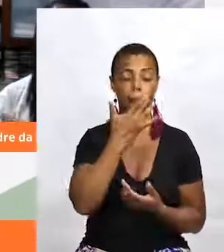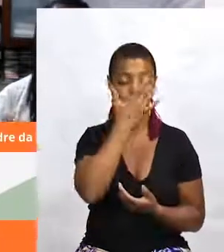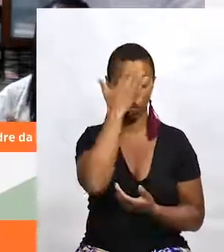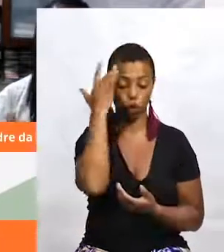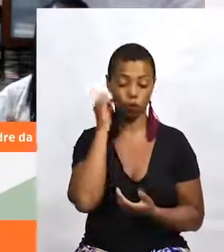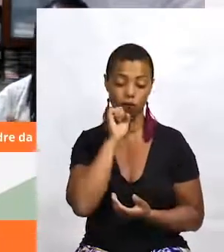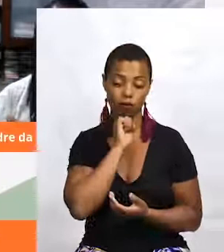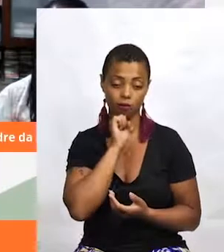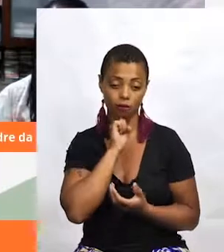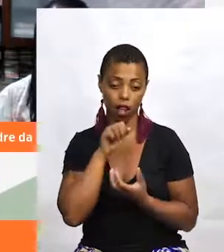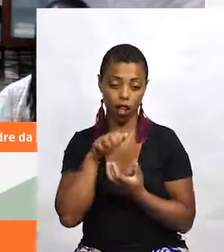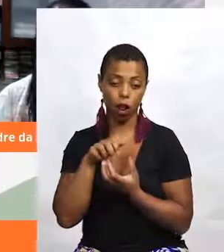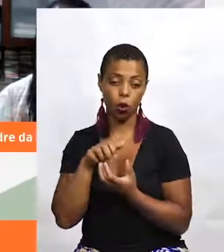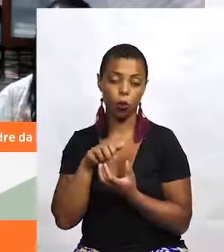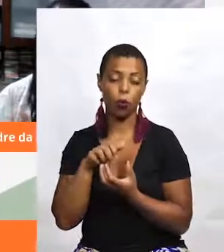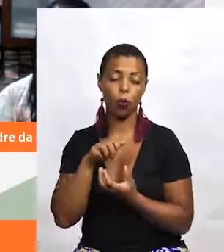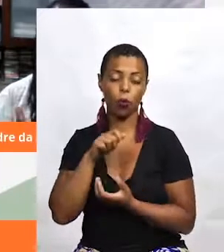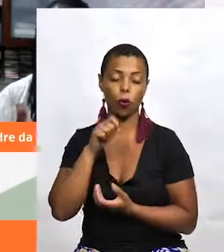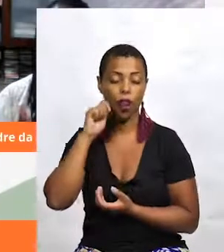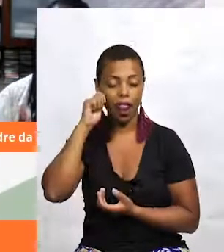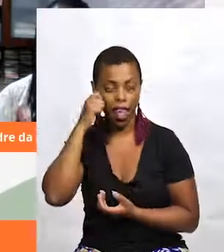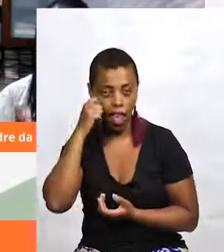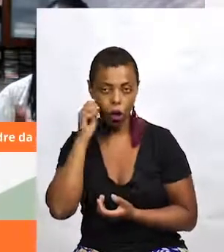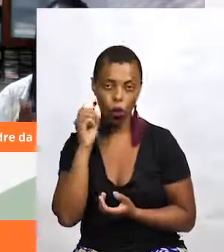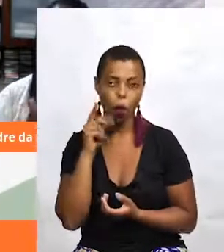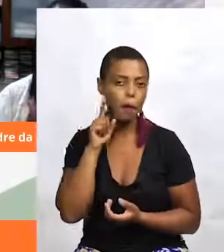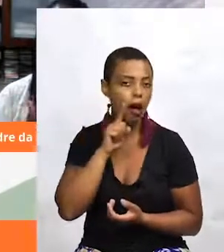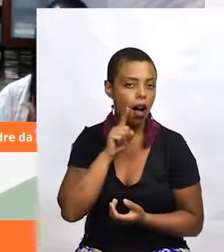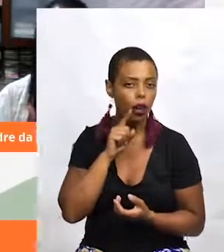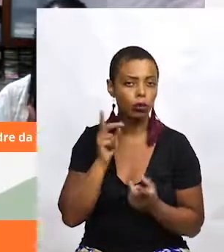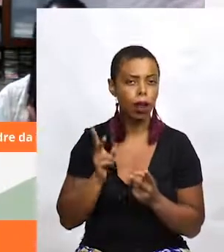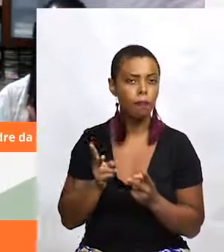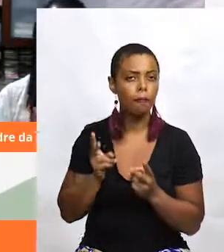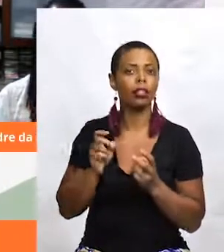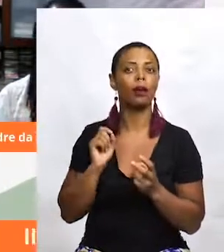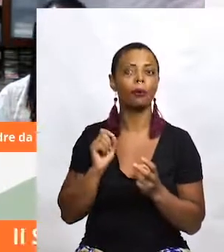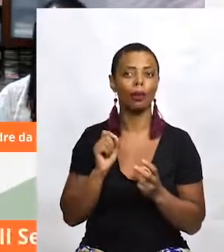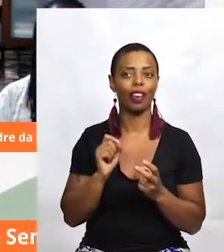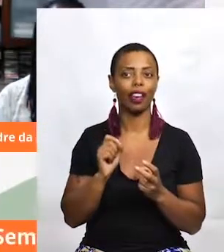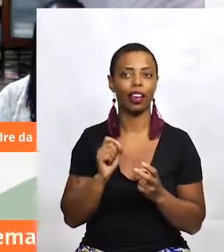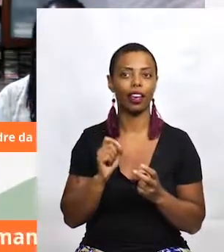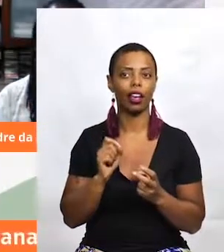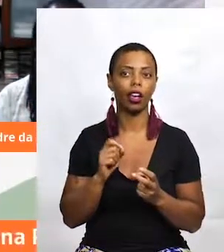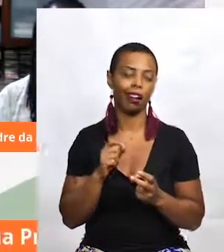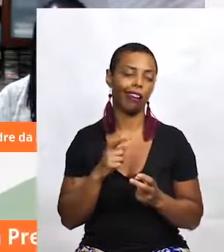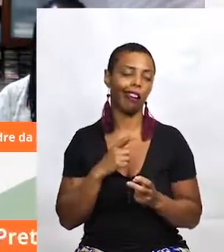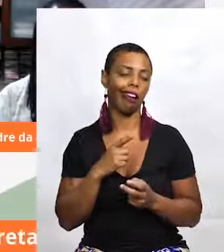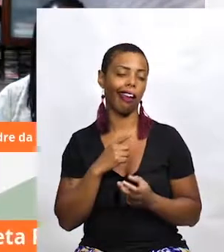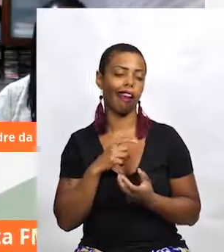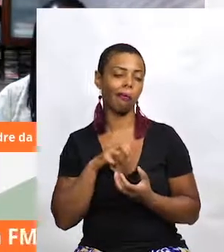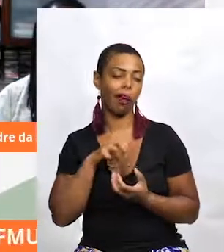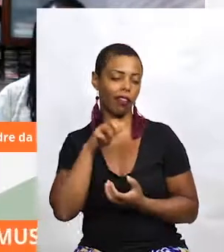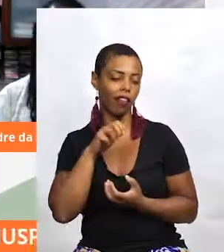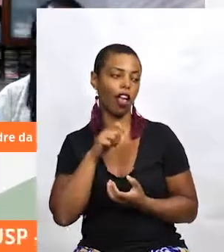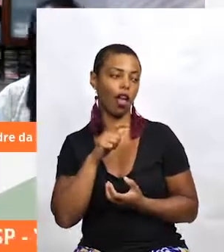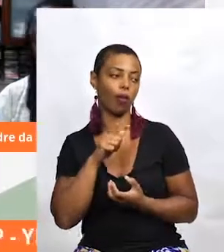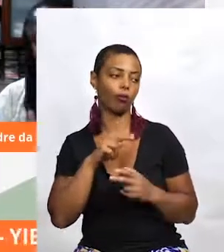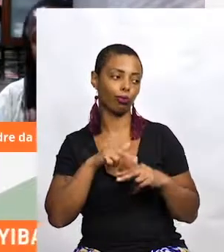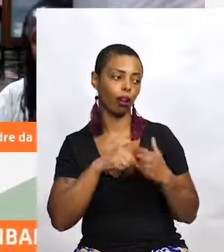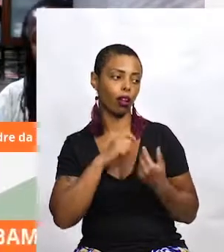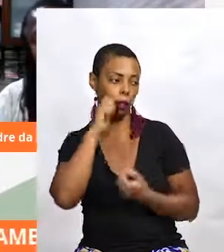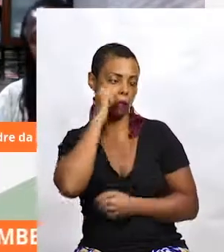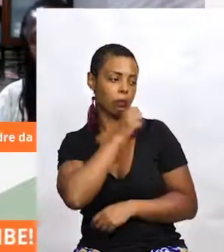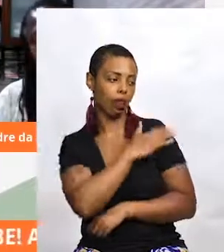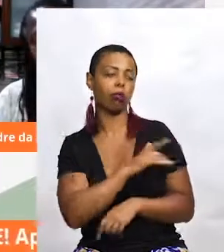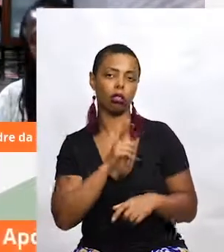o idoso preto, pardo, indígena, eles percebem que por ser velho e por ter a cor, isso gera discriminação.